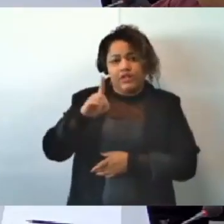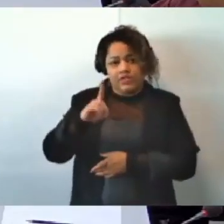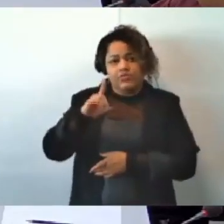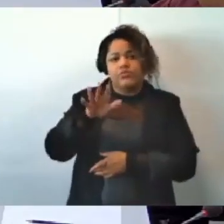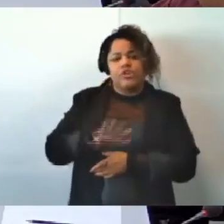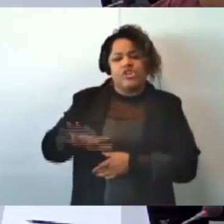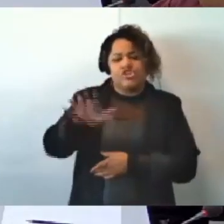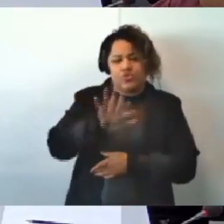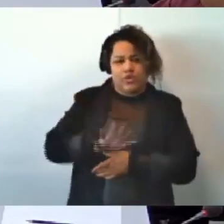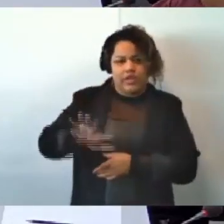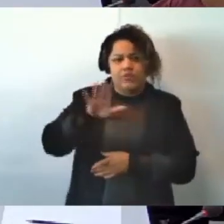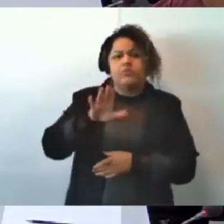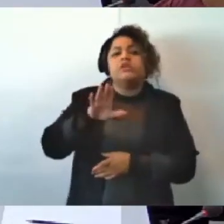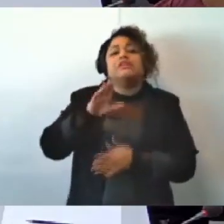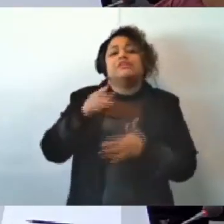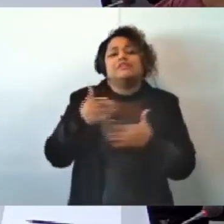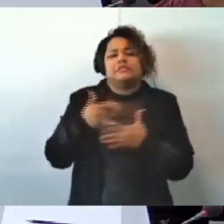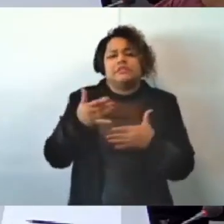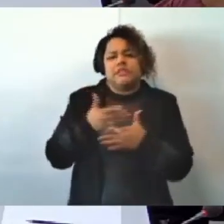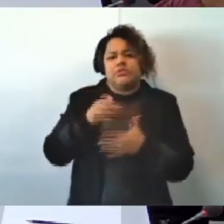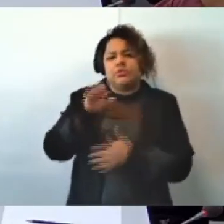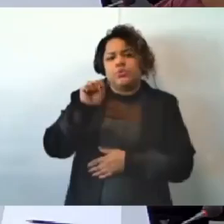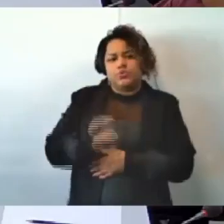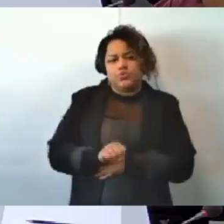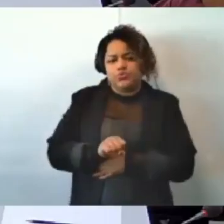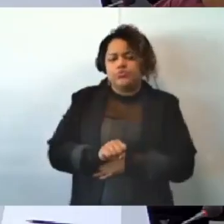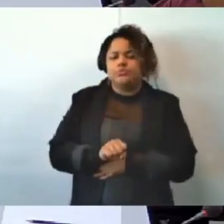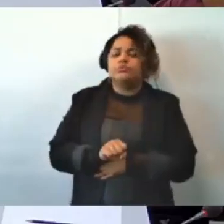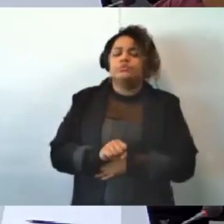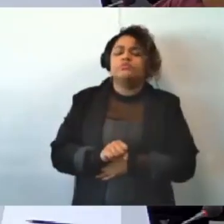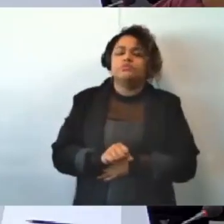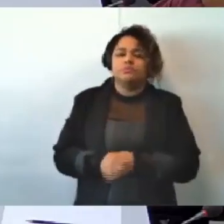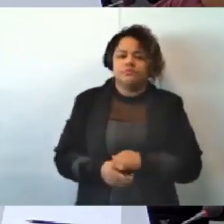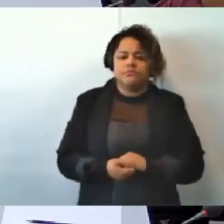Centro-Sul. Está conosco?